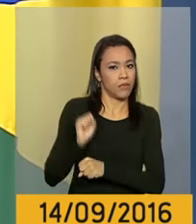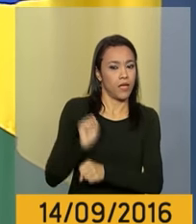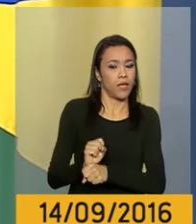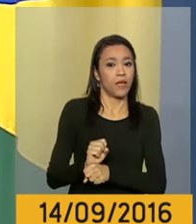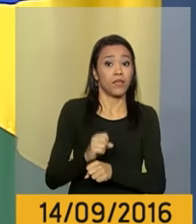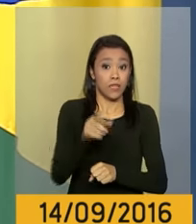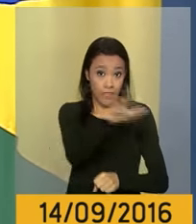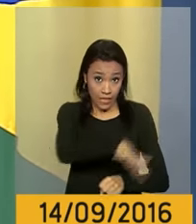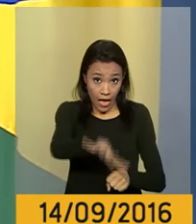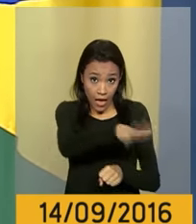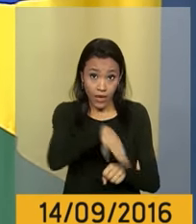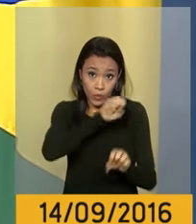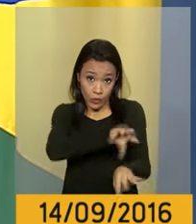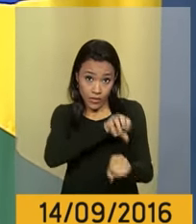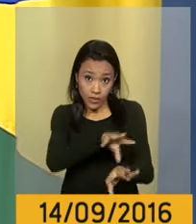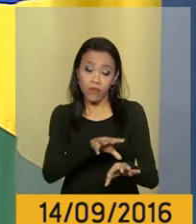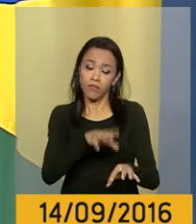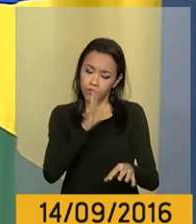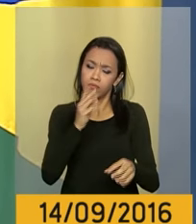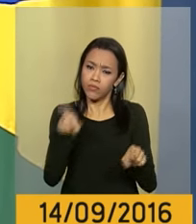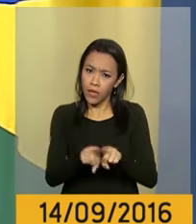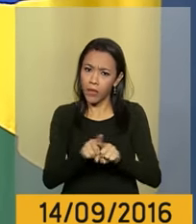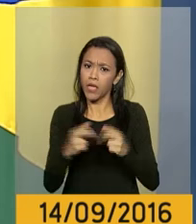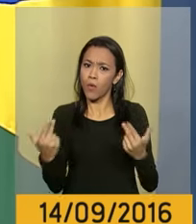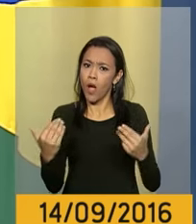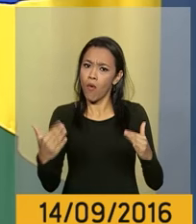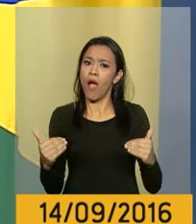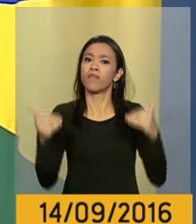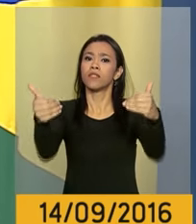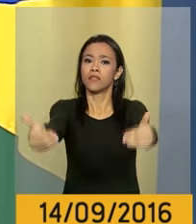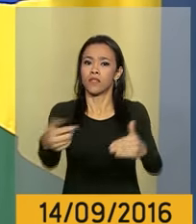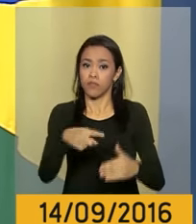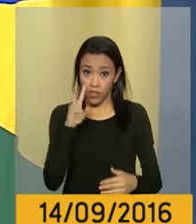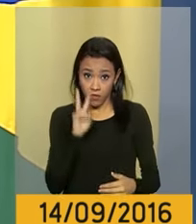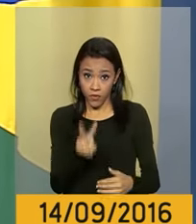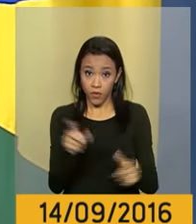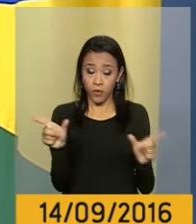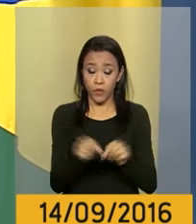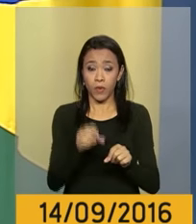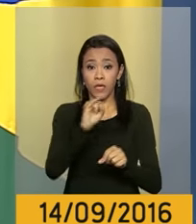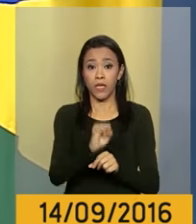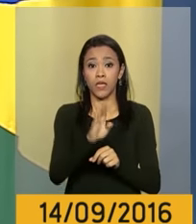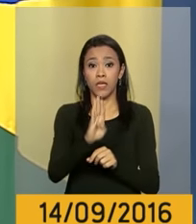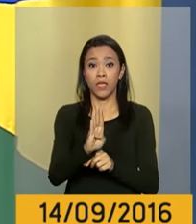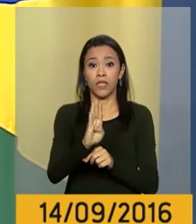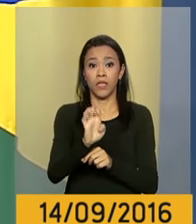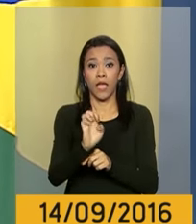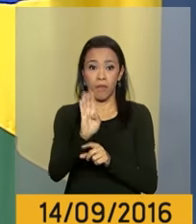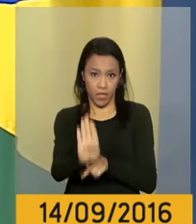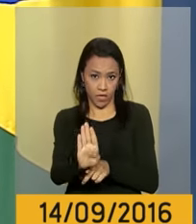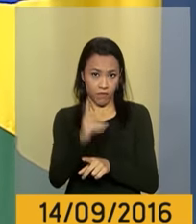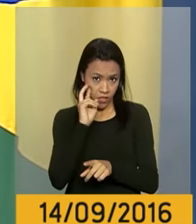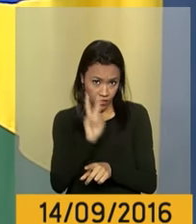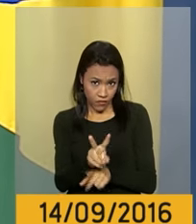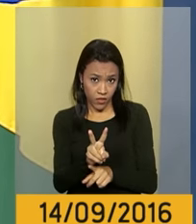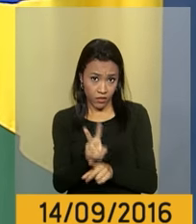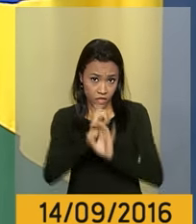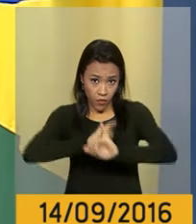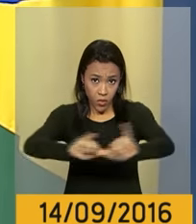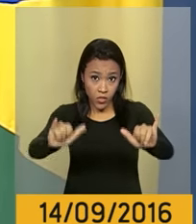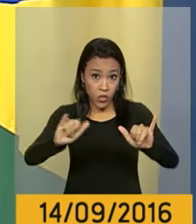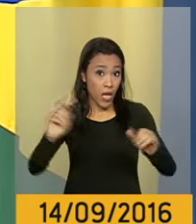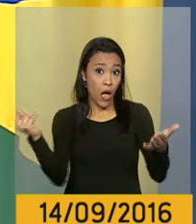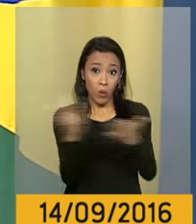educação, estamos dando os primeiros passos. Os senhores viram os índices do IDEB, o que aconteceu com o